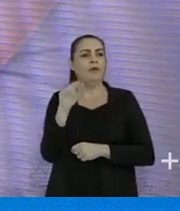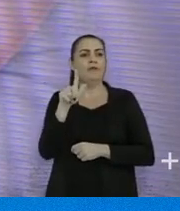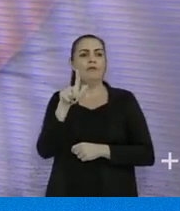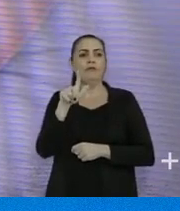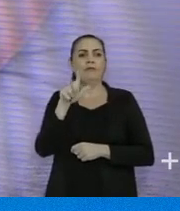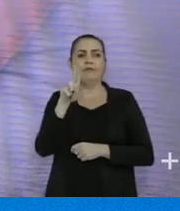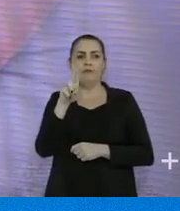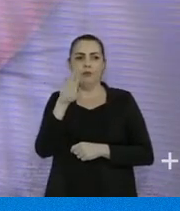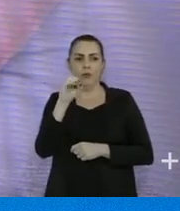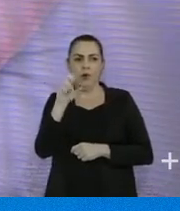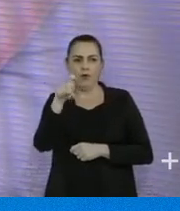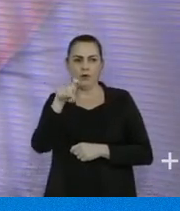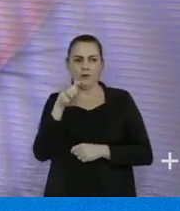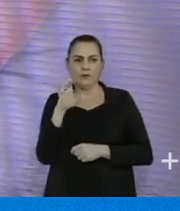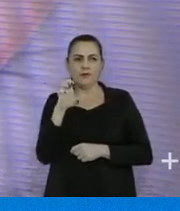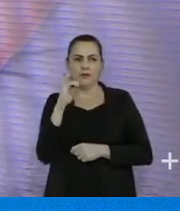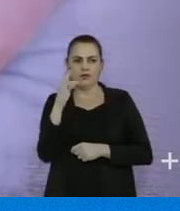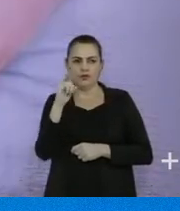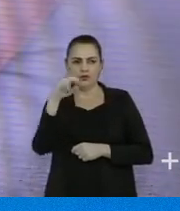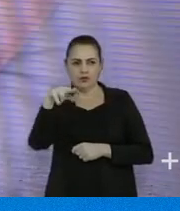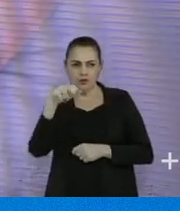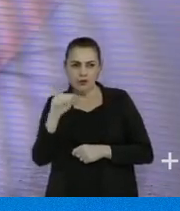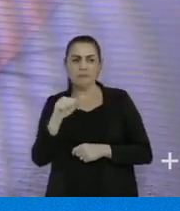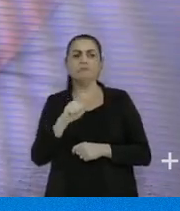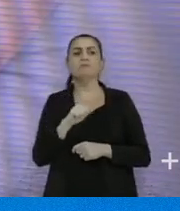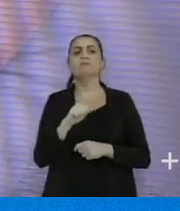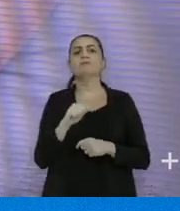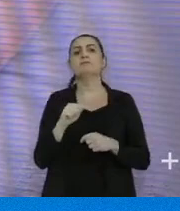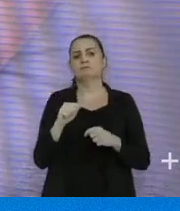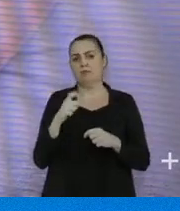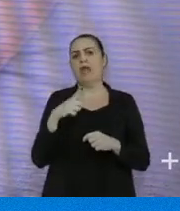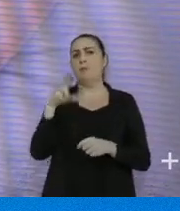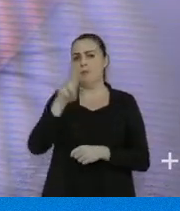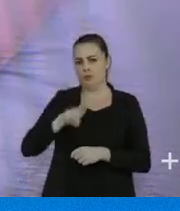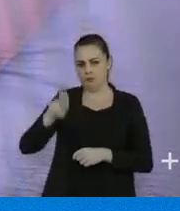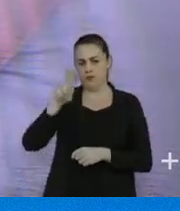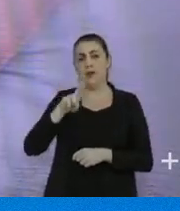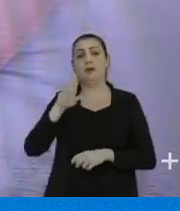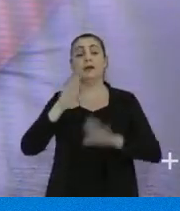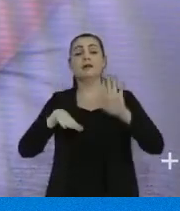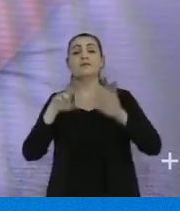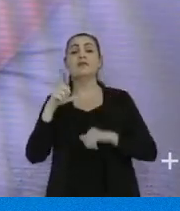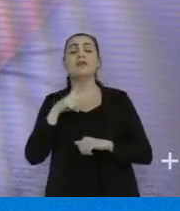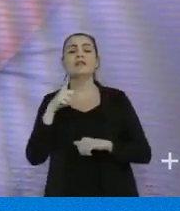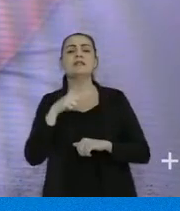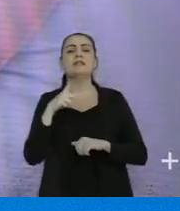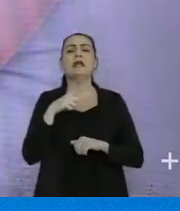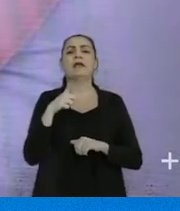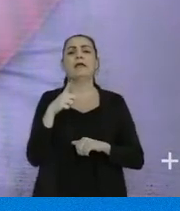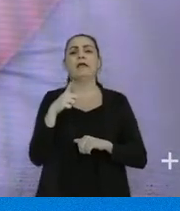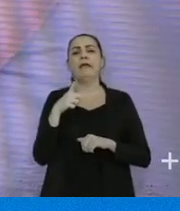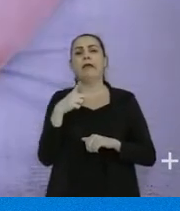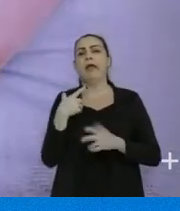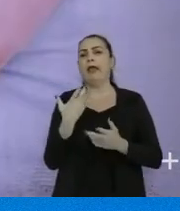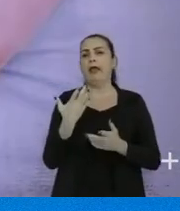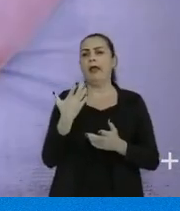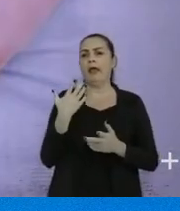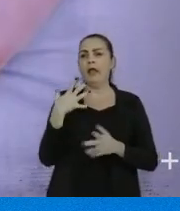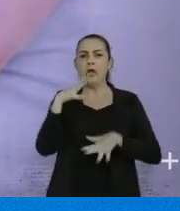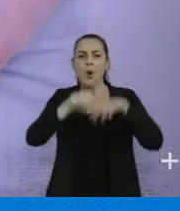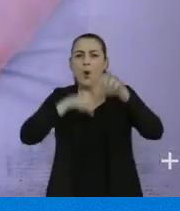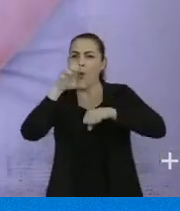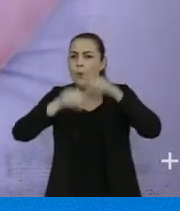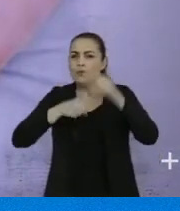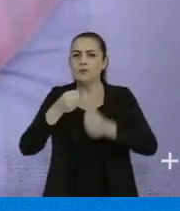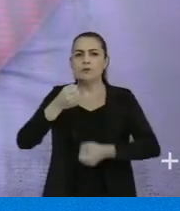finalidade. Muitos pacientes têm compulsão alimentar e precisam dessas drogas que agem também, como a bupropiona, e assim como